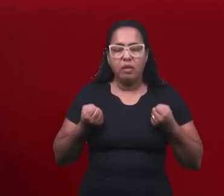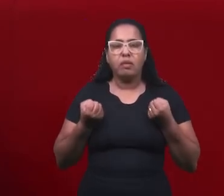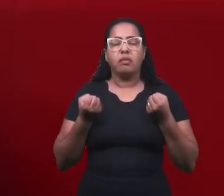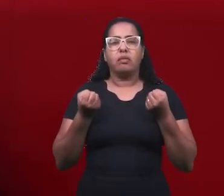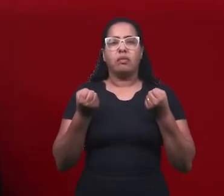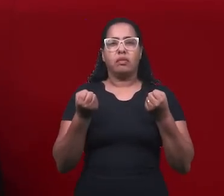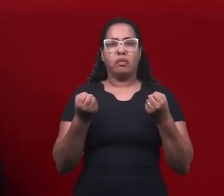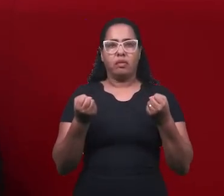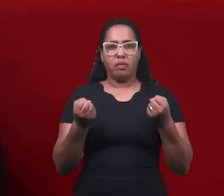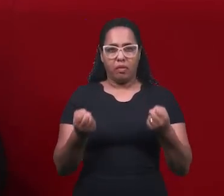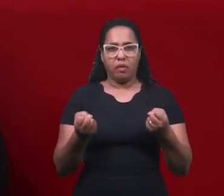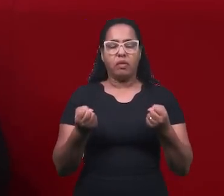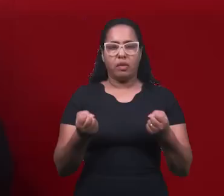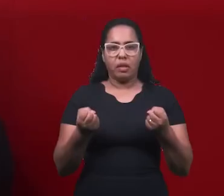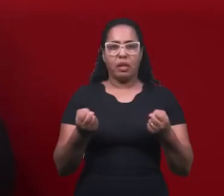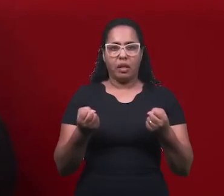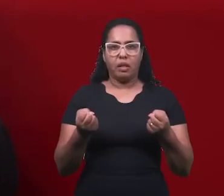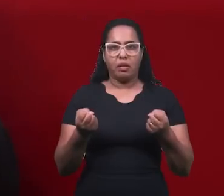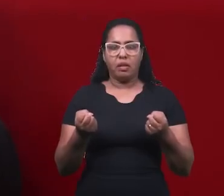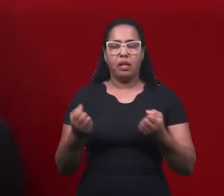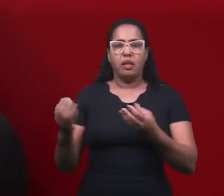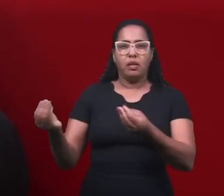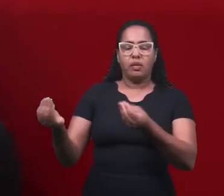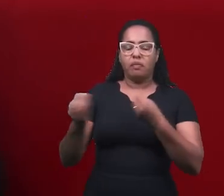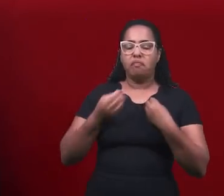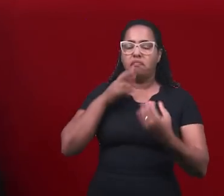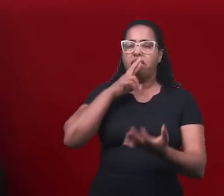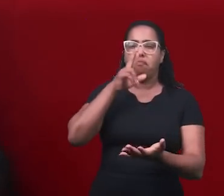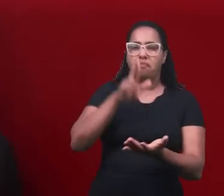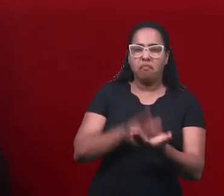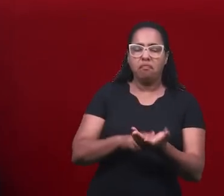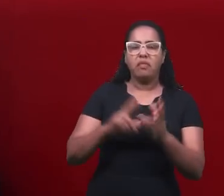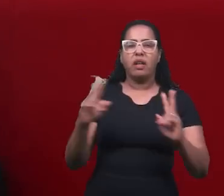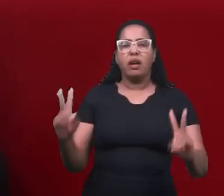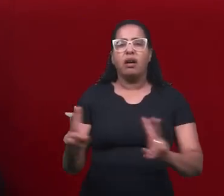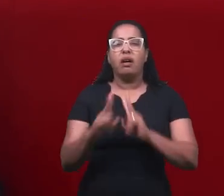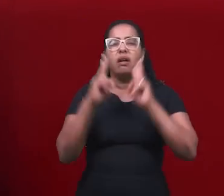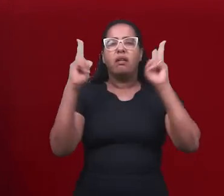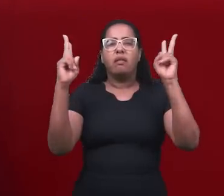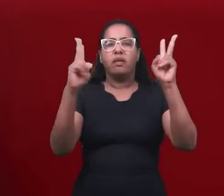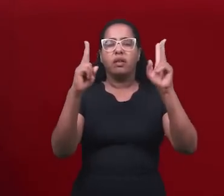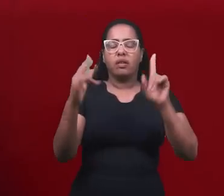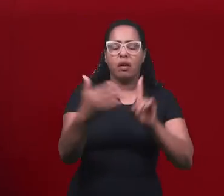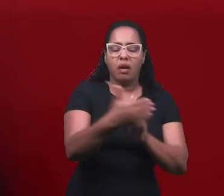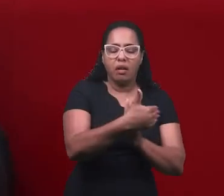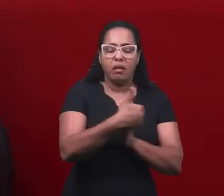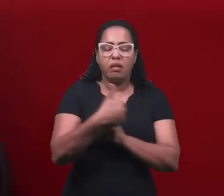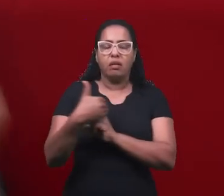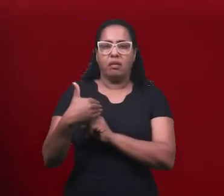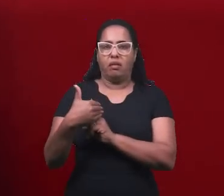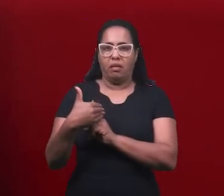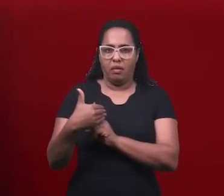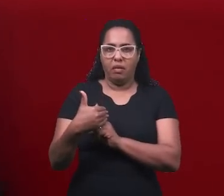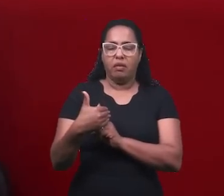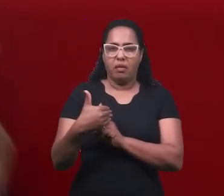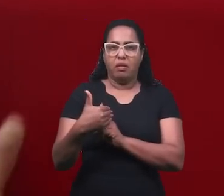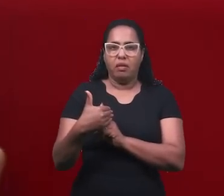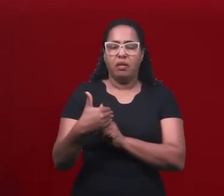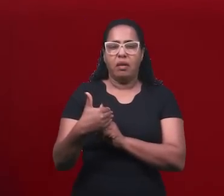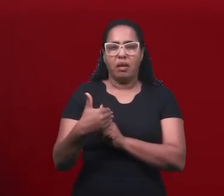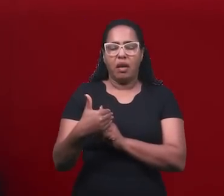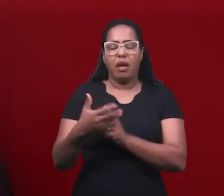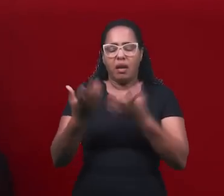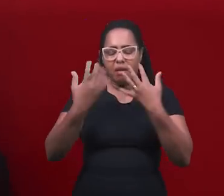nos fortalece, e que nos traz como resultado vitórias, livramentos,